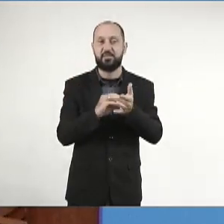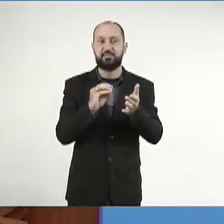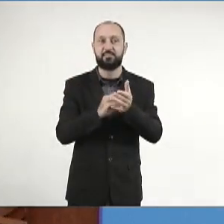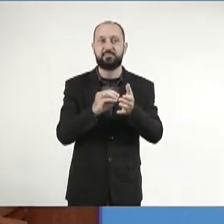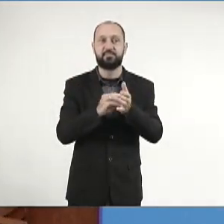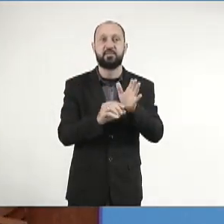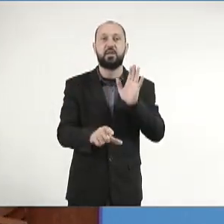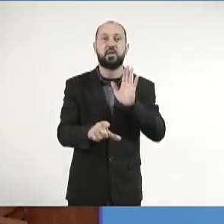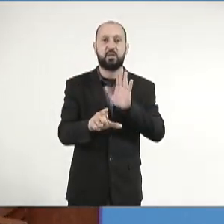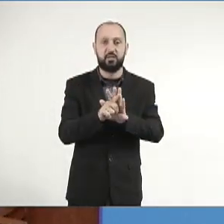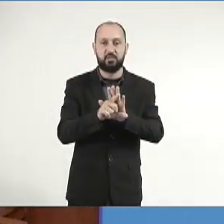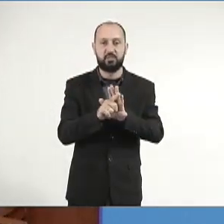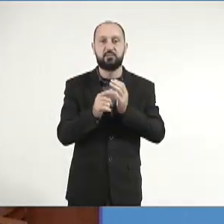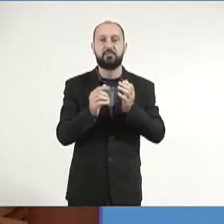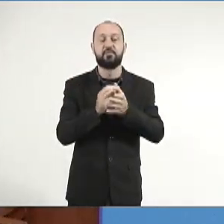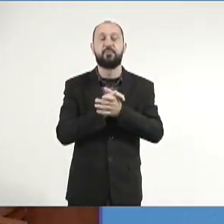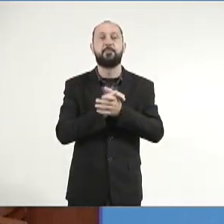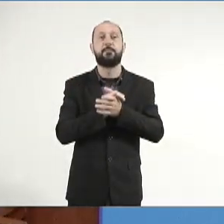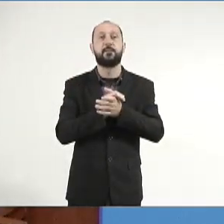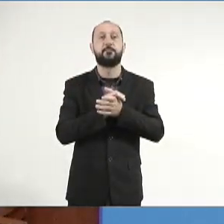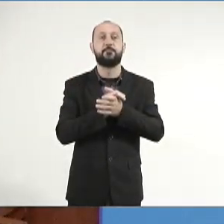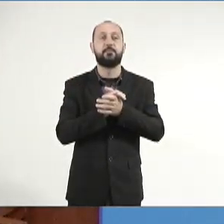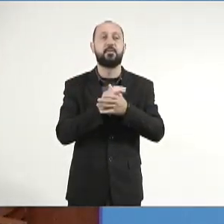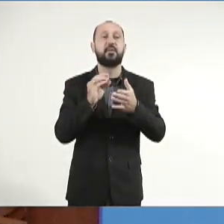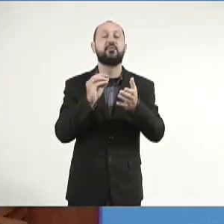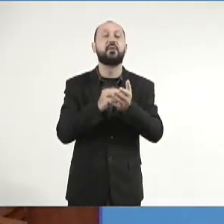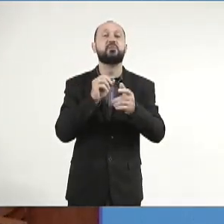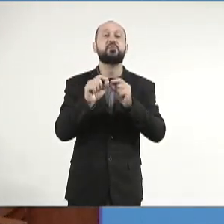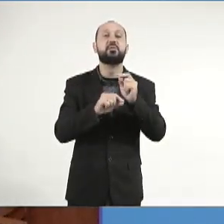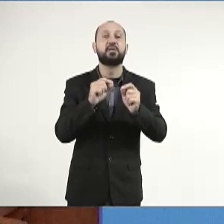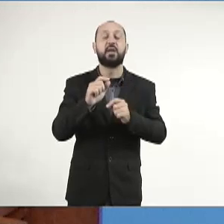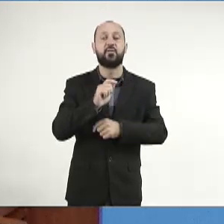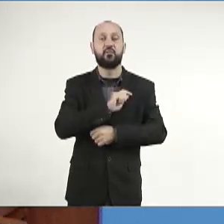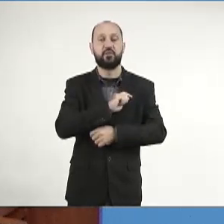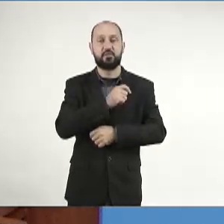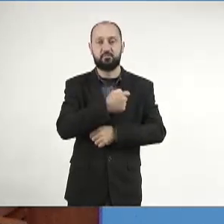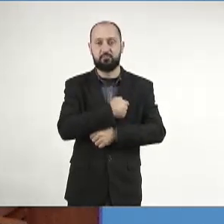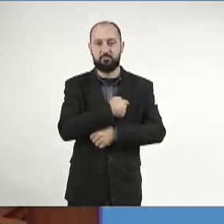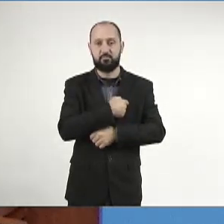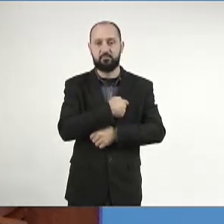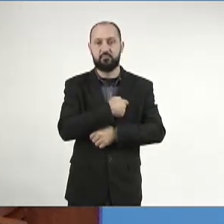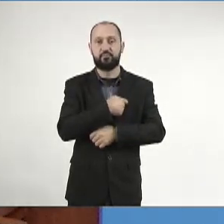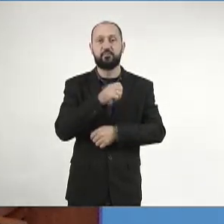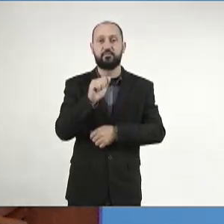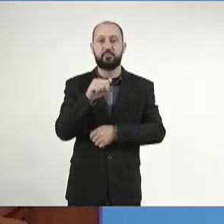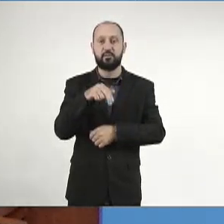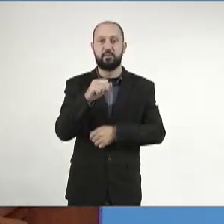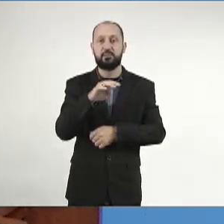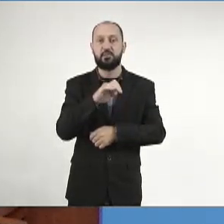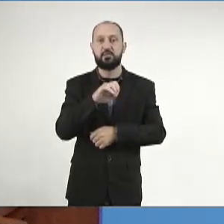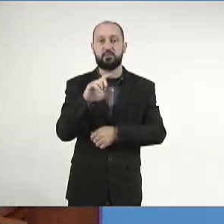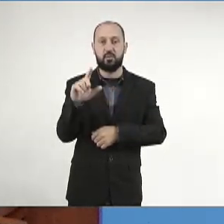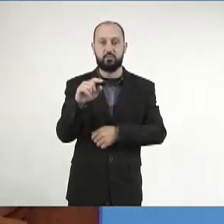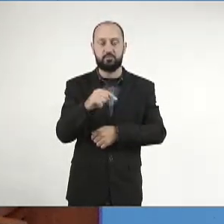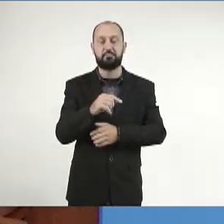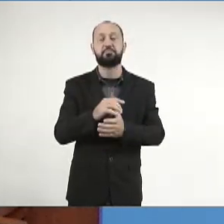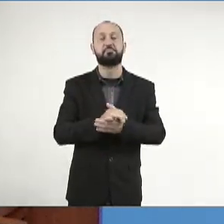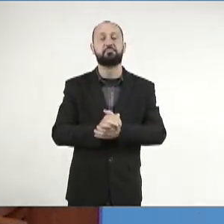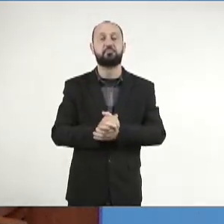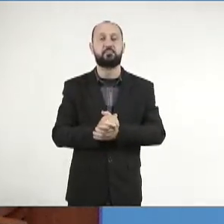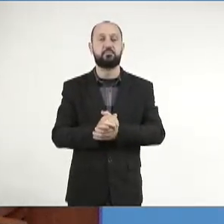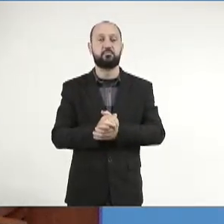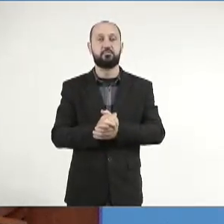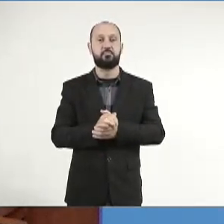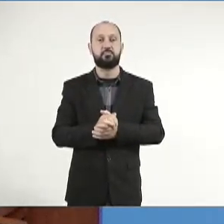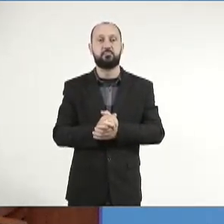de legislação, há uma ausência de quem deveria fiscalizar, que é a Anatel, Agência Nacional de